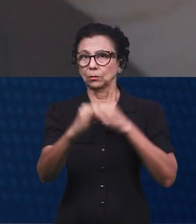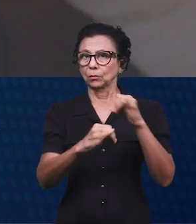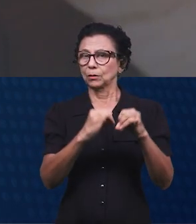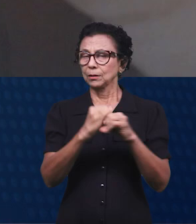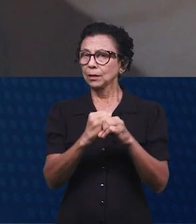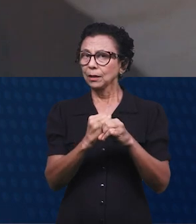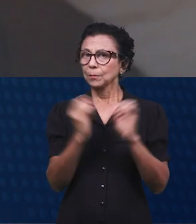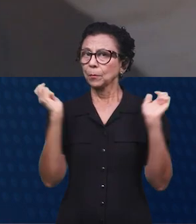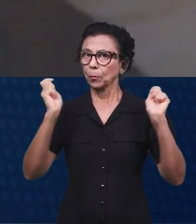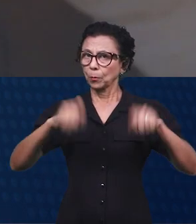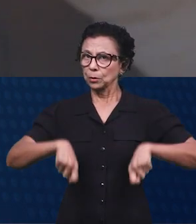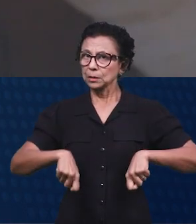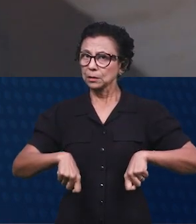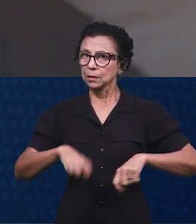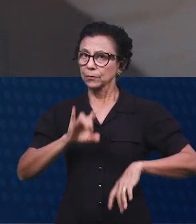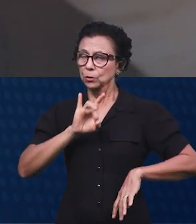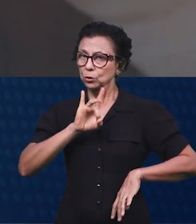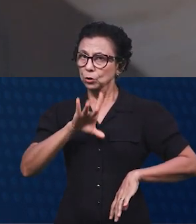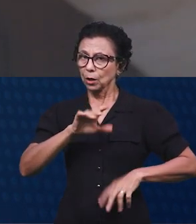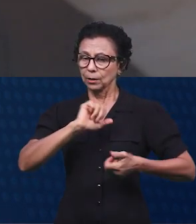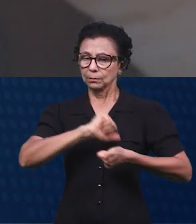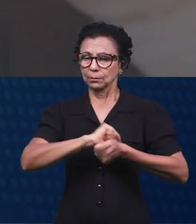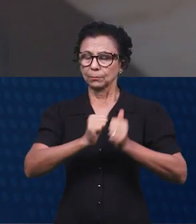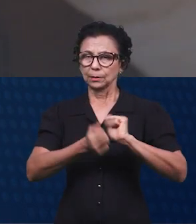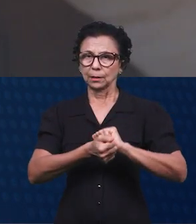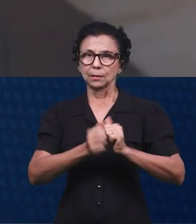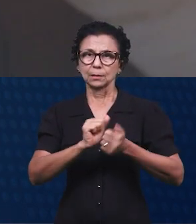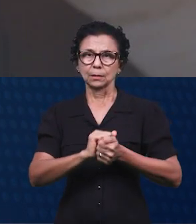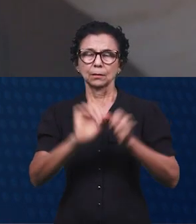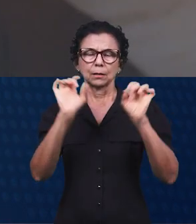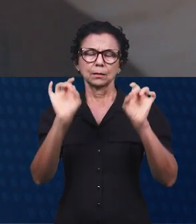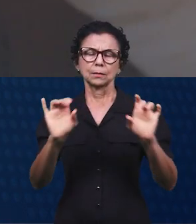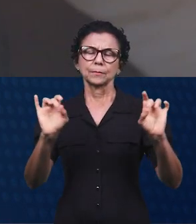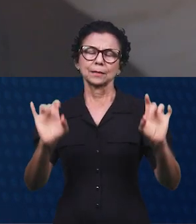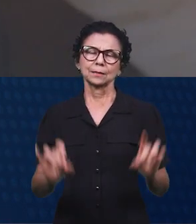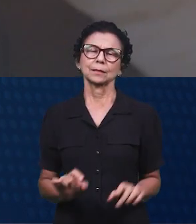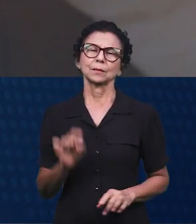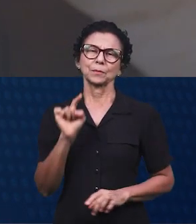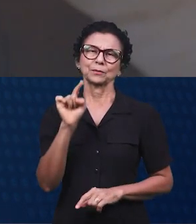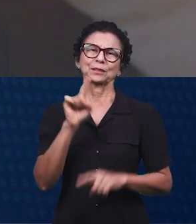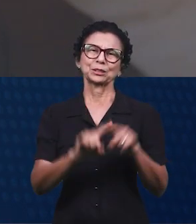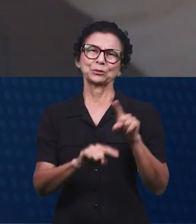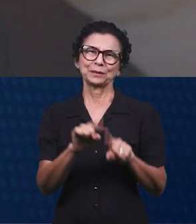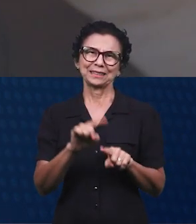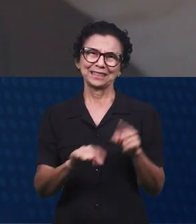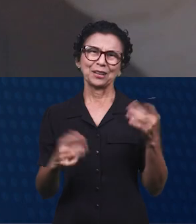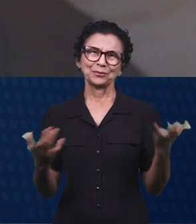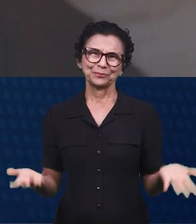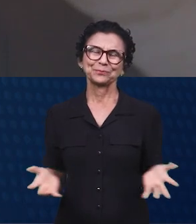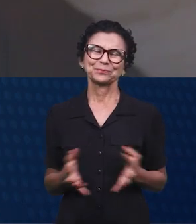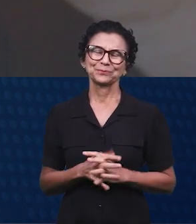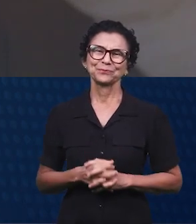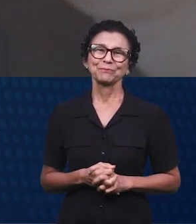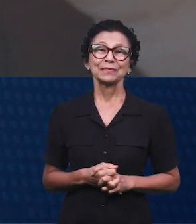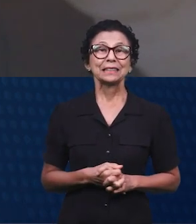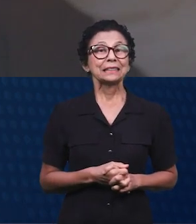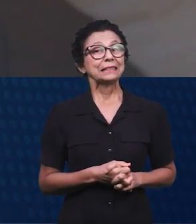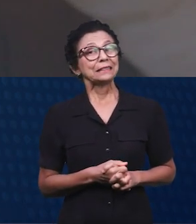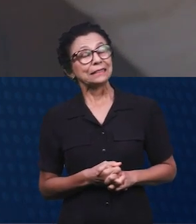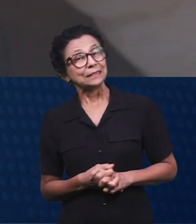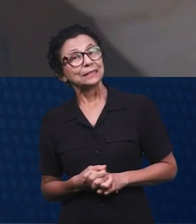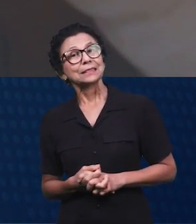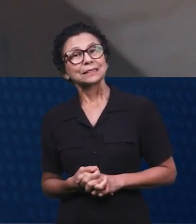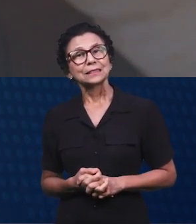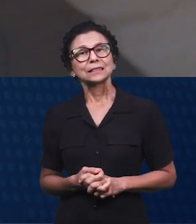fazer essa adequação específica para você do material que está à disposição. Então, possibilidade